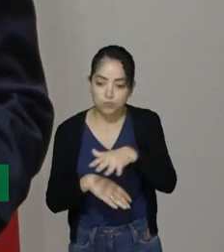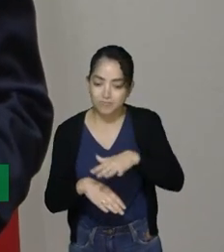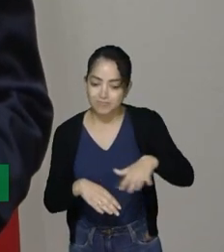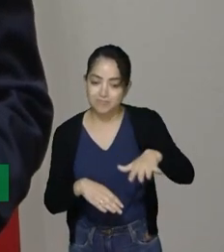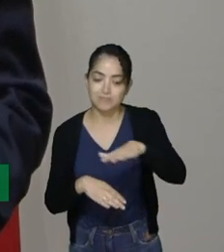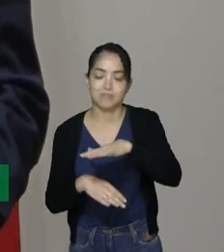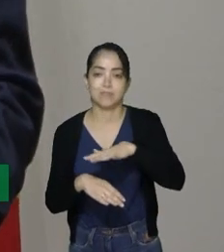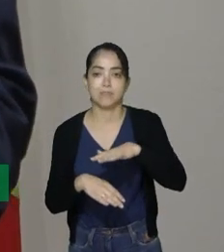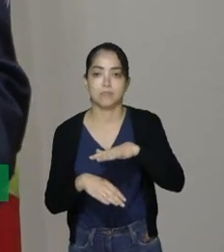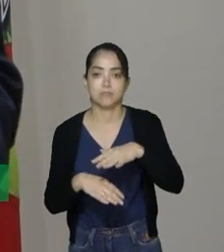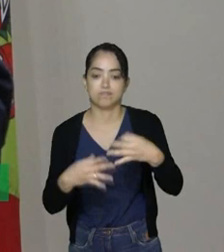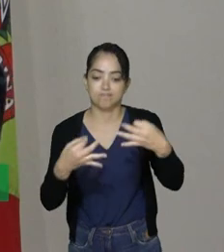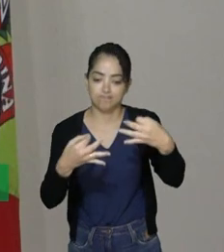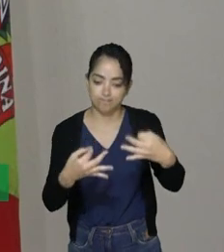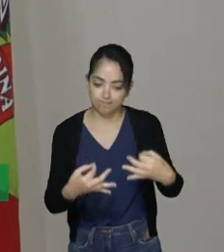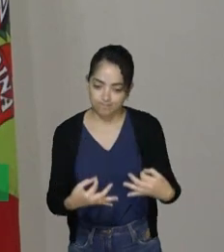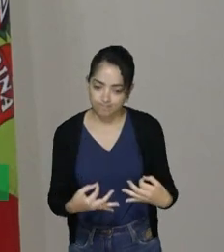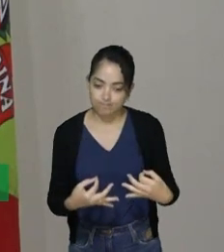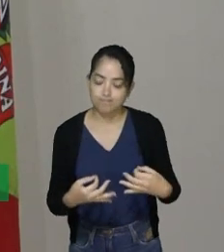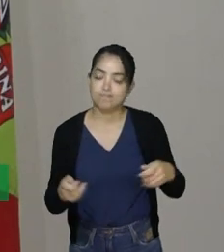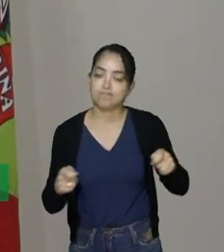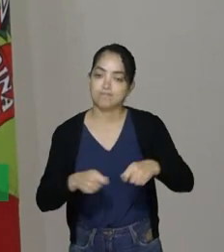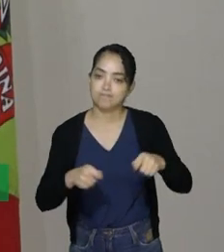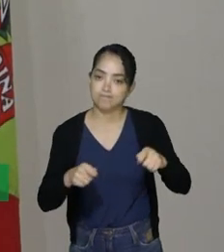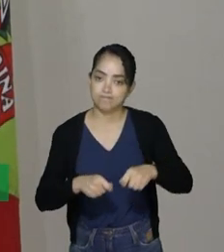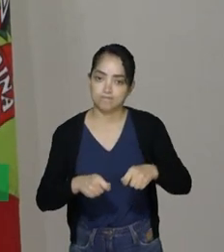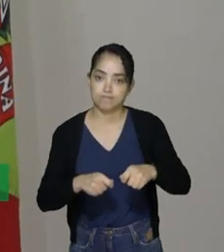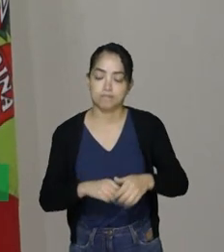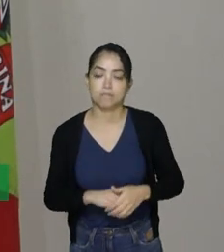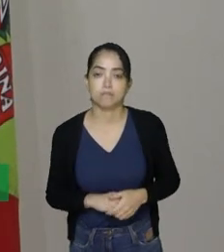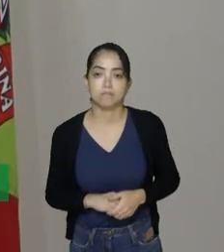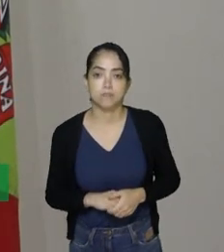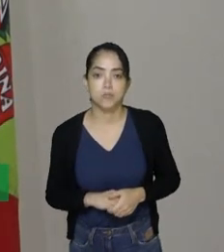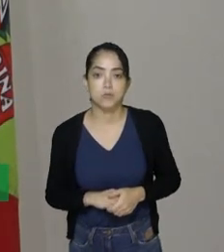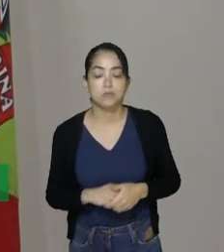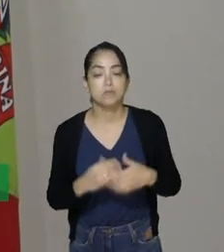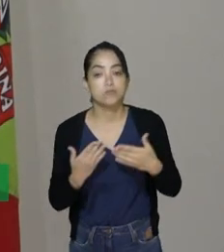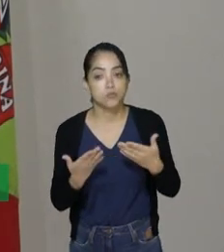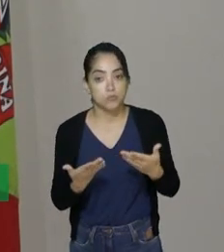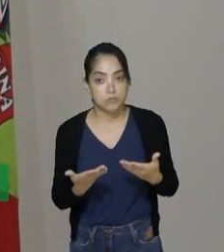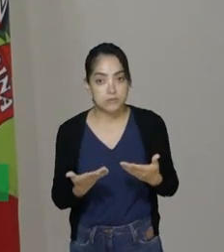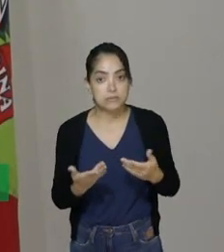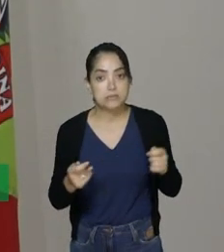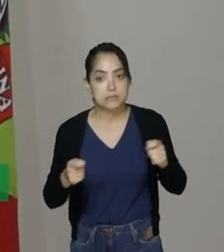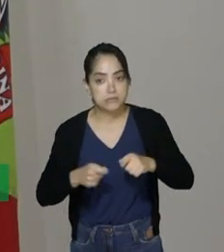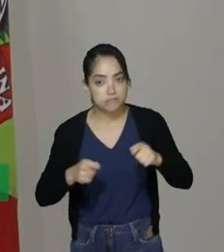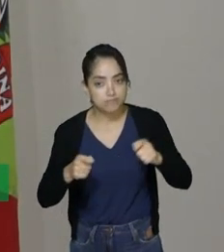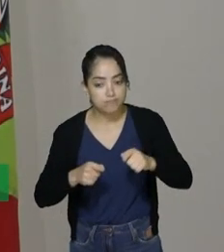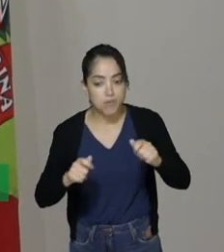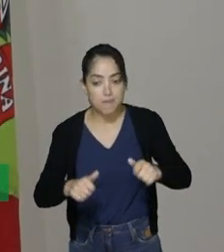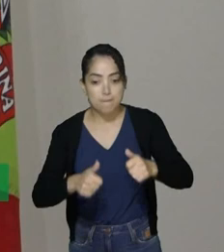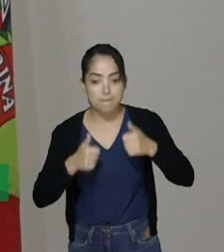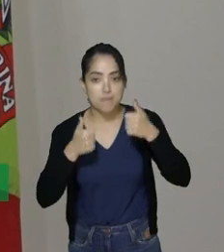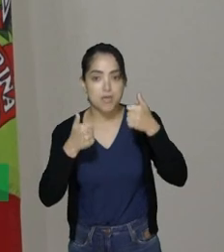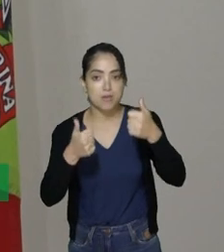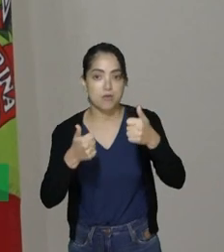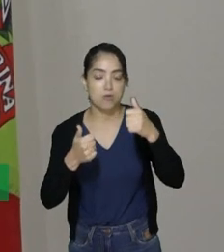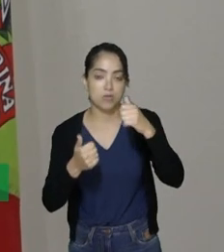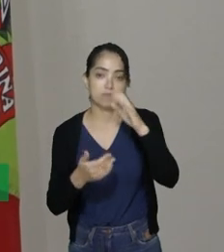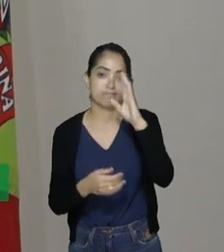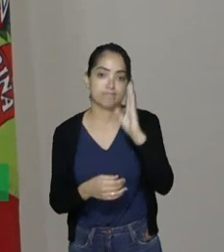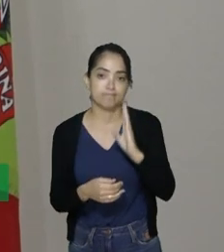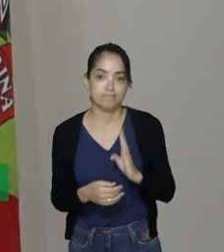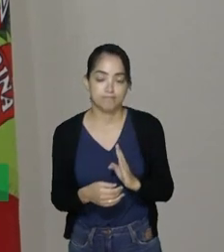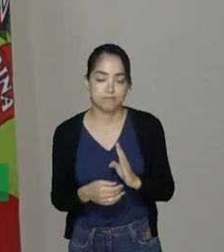de gente decente, de gente competente. Só assim a gente melhora o nosso Brasil.